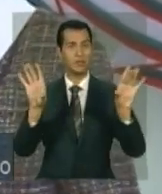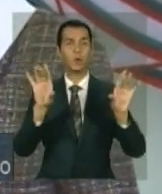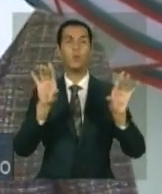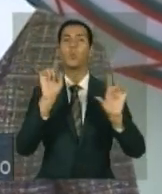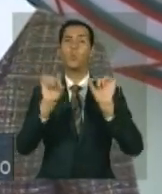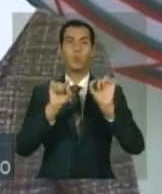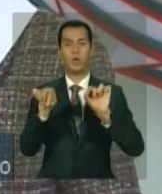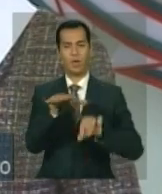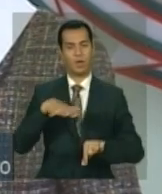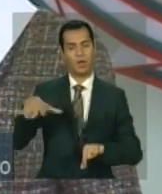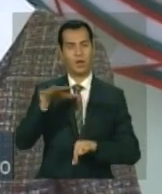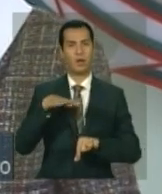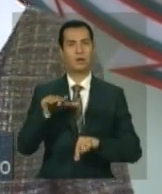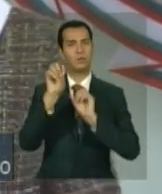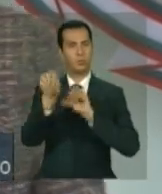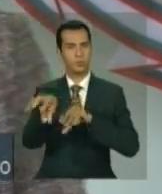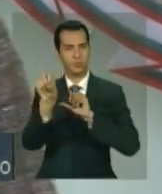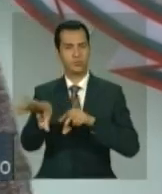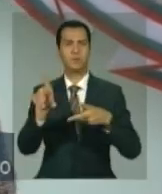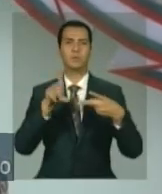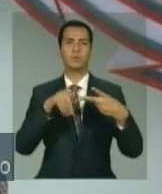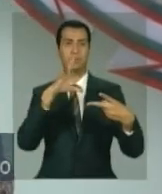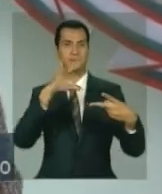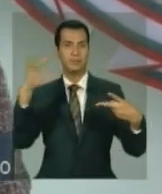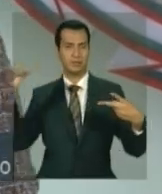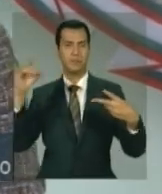educação e na ciência e na tecnologia.